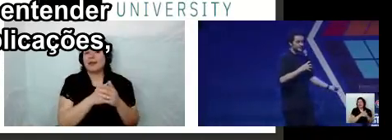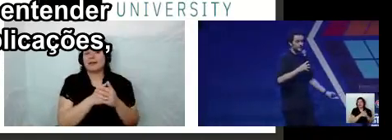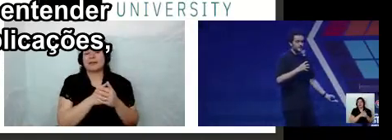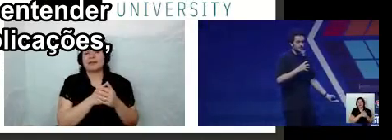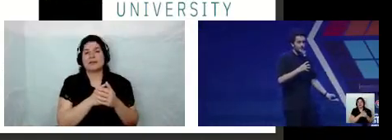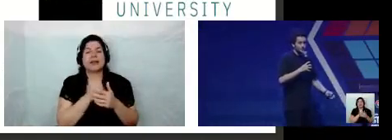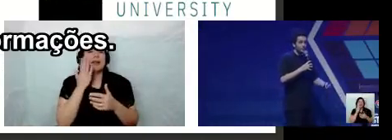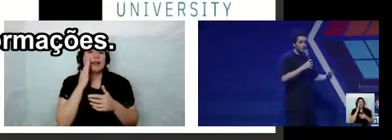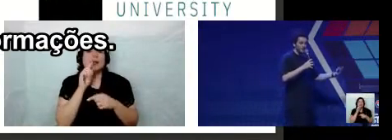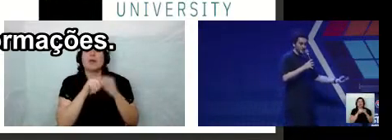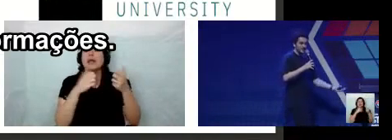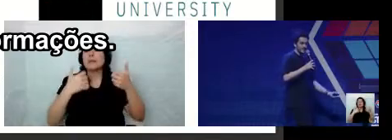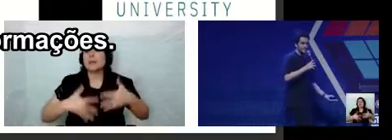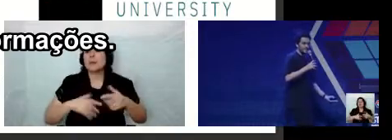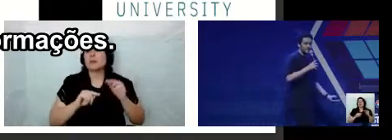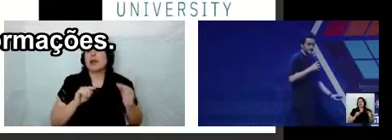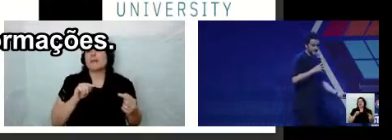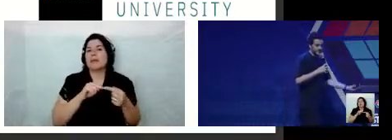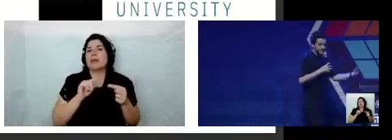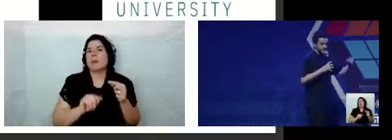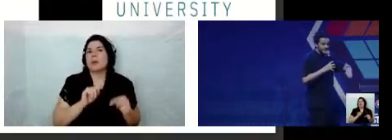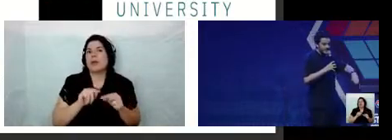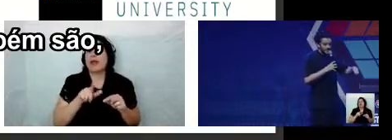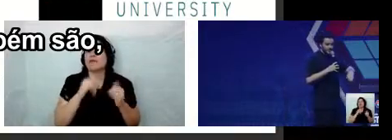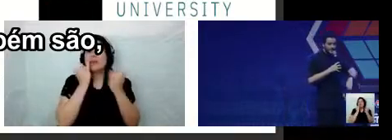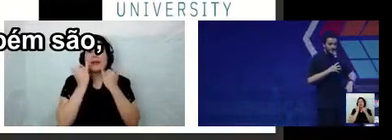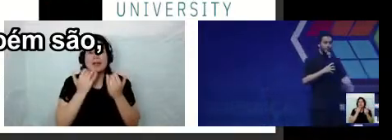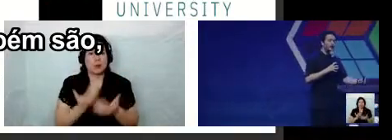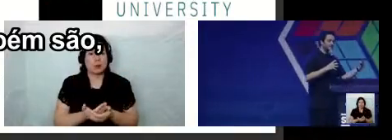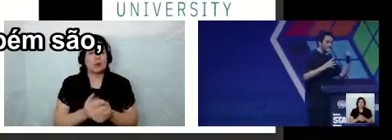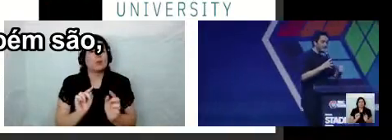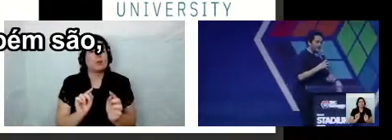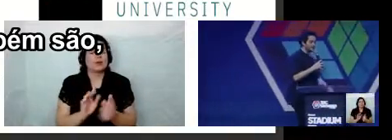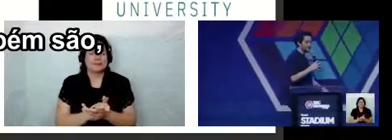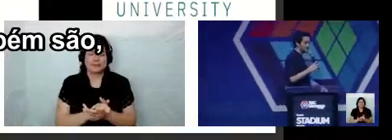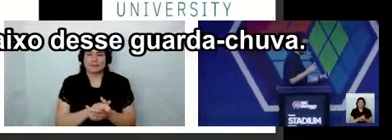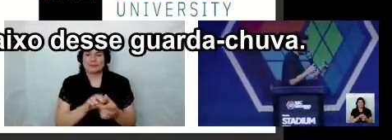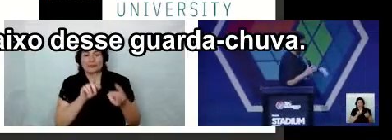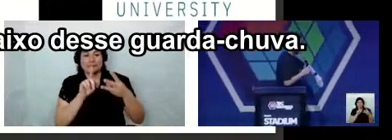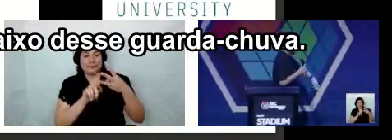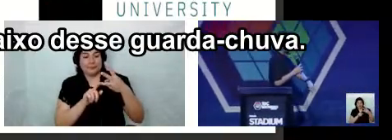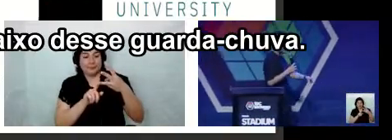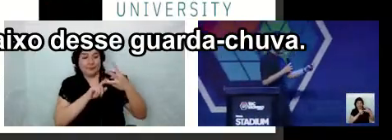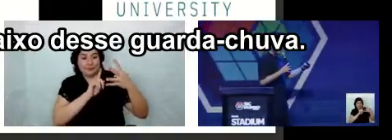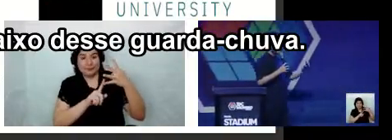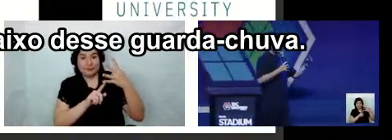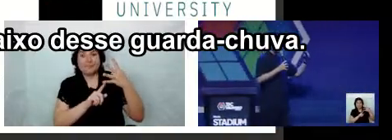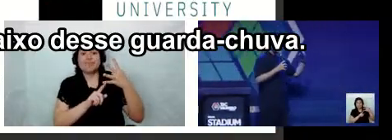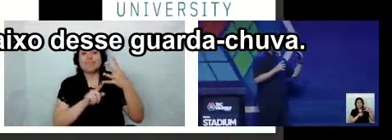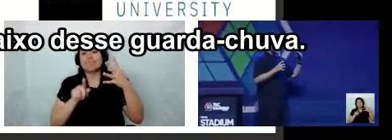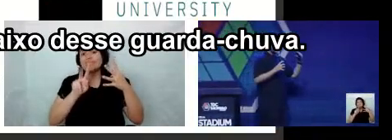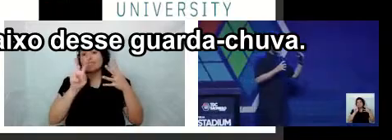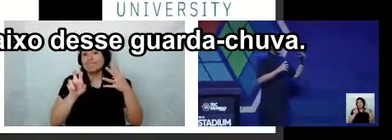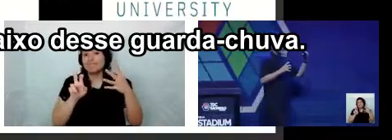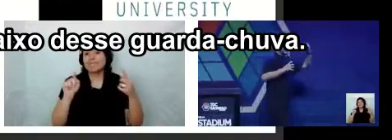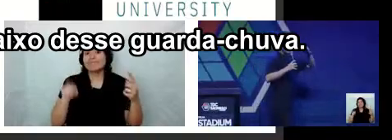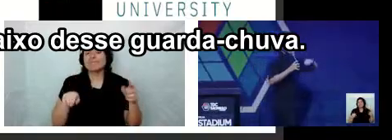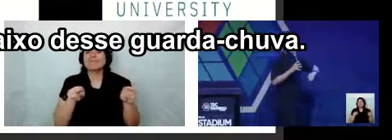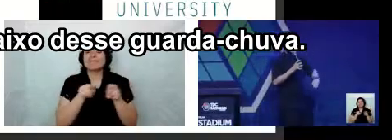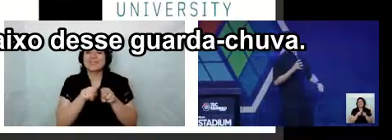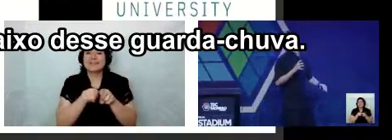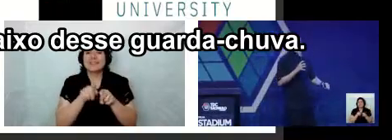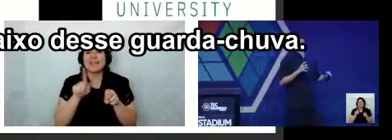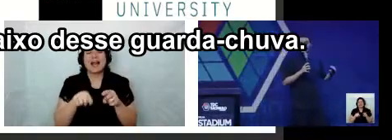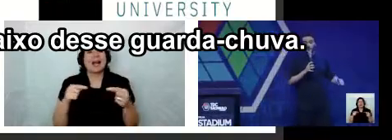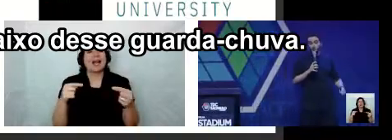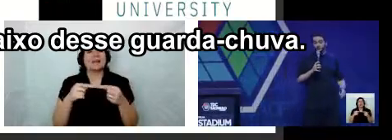daquelas explicações, né, qual que é o contexto daquelas informações. E aí, o terceiro e o quarto tópicos também estão